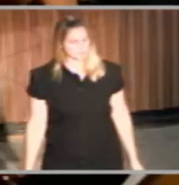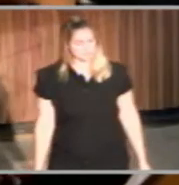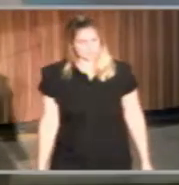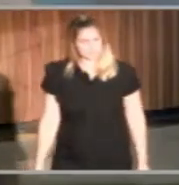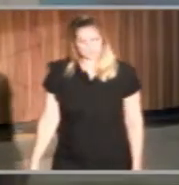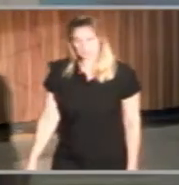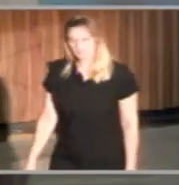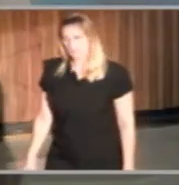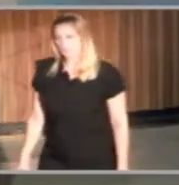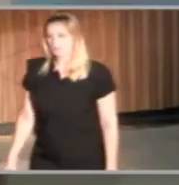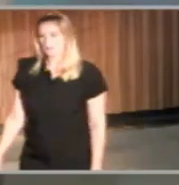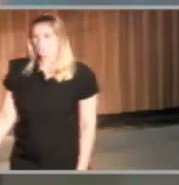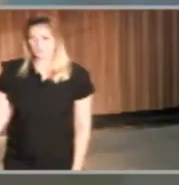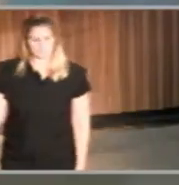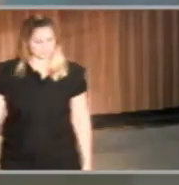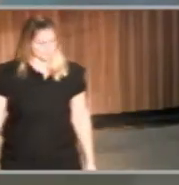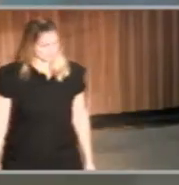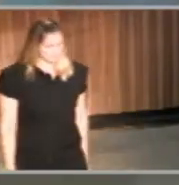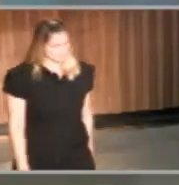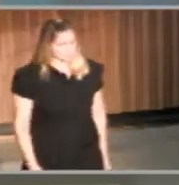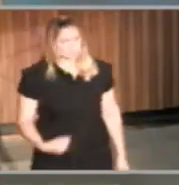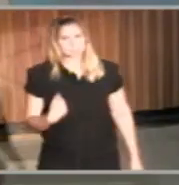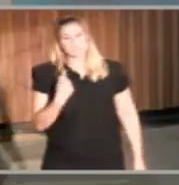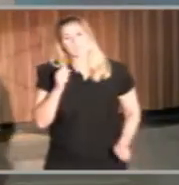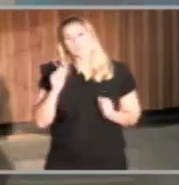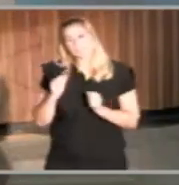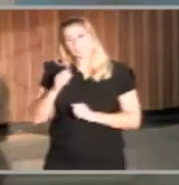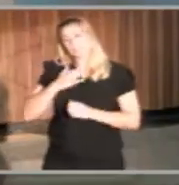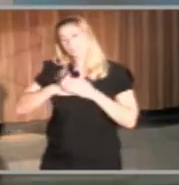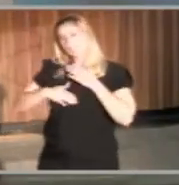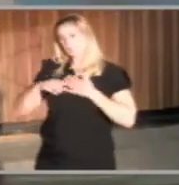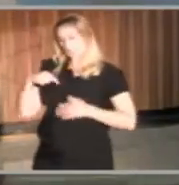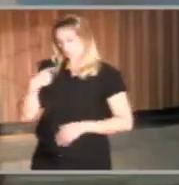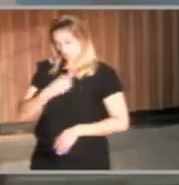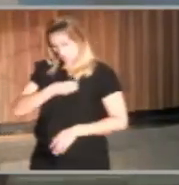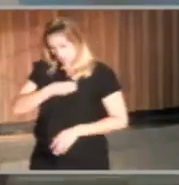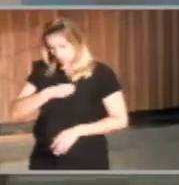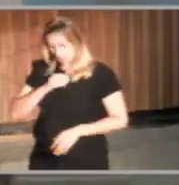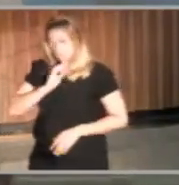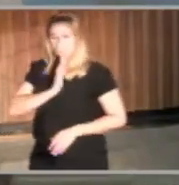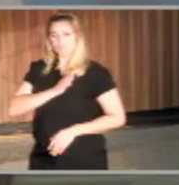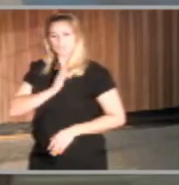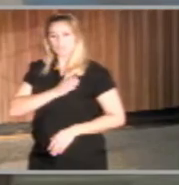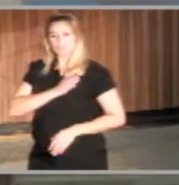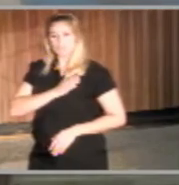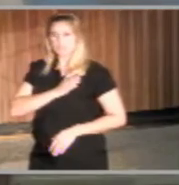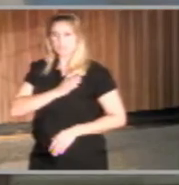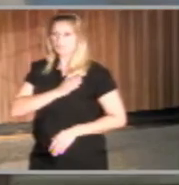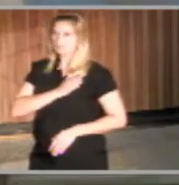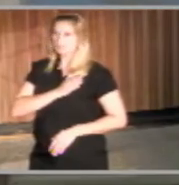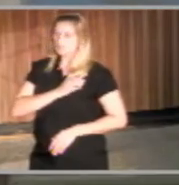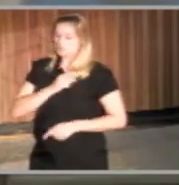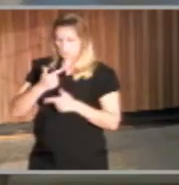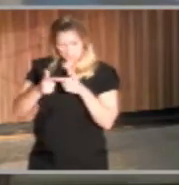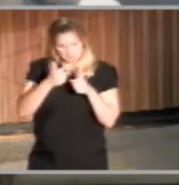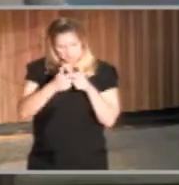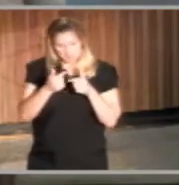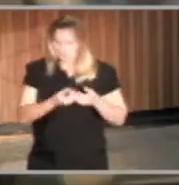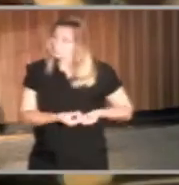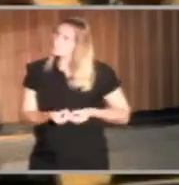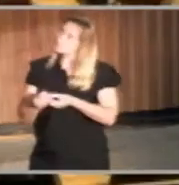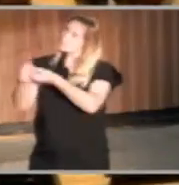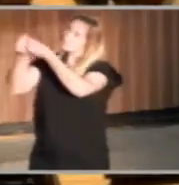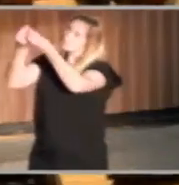nos lembrando que nós podemos descansar a nossa vida, o nosso coração, as nossas necessidades, todas